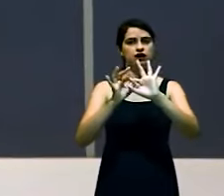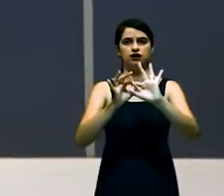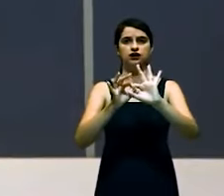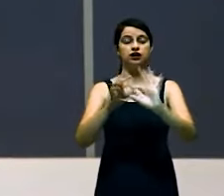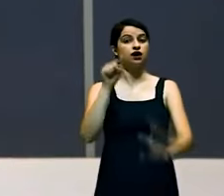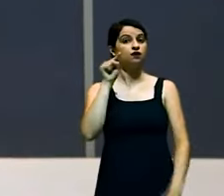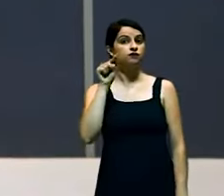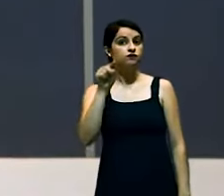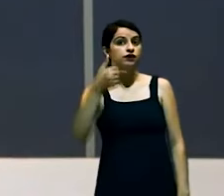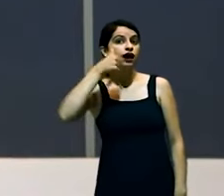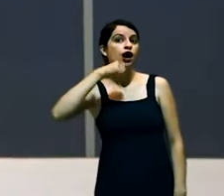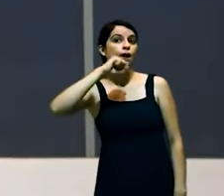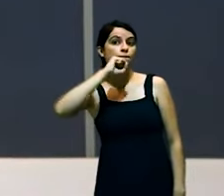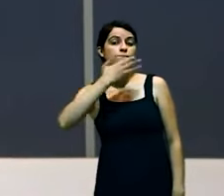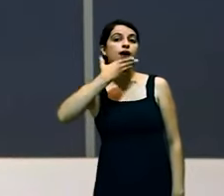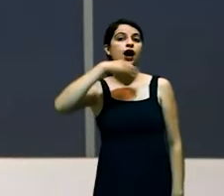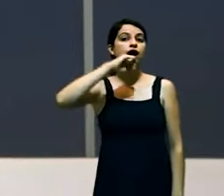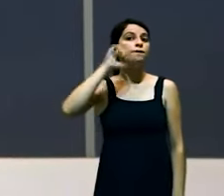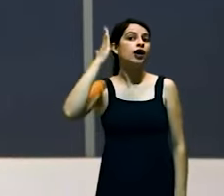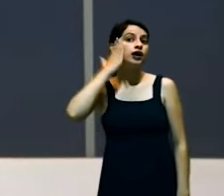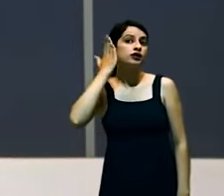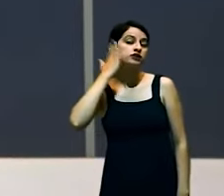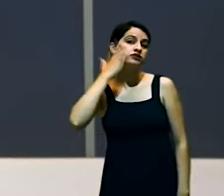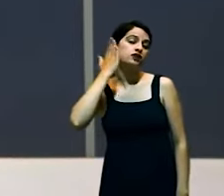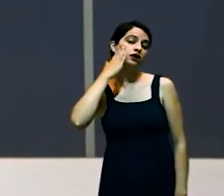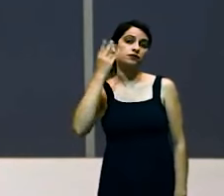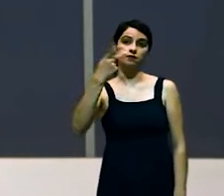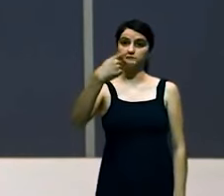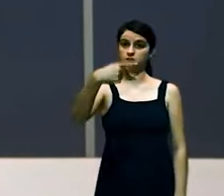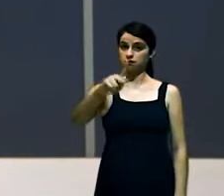É você, pai e mãe. É você.